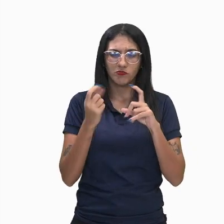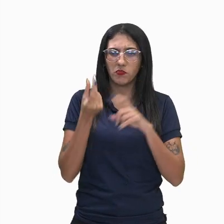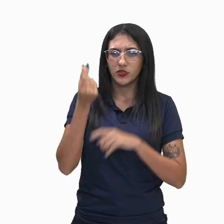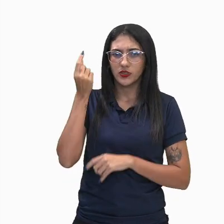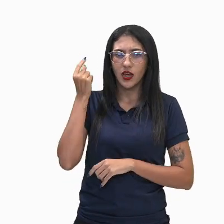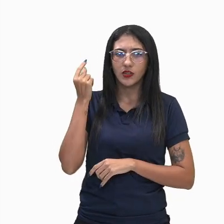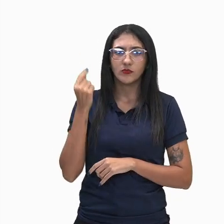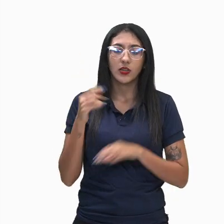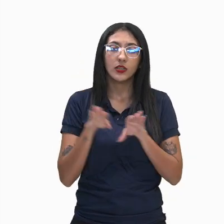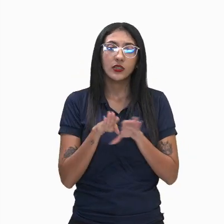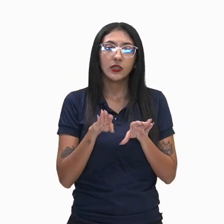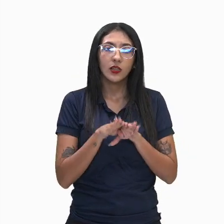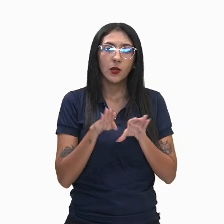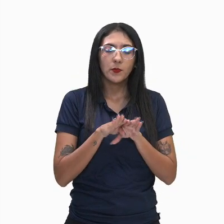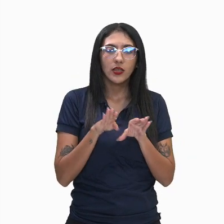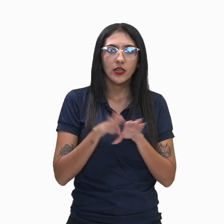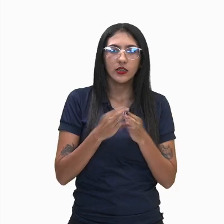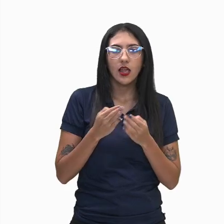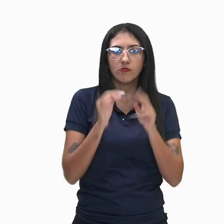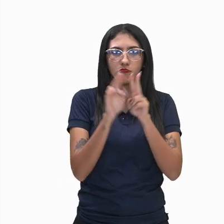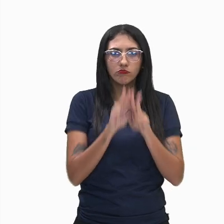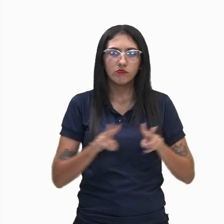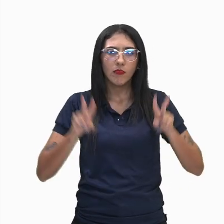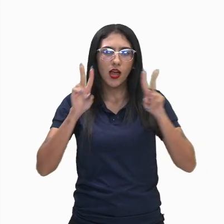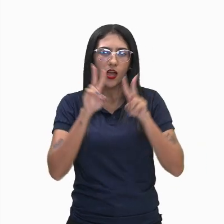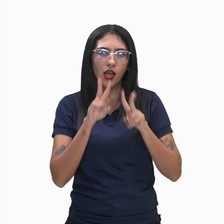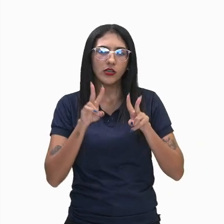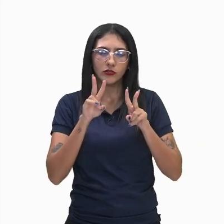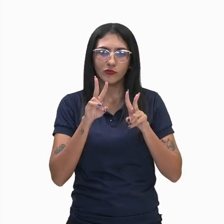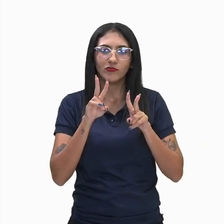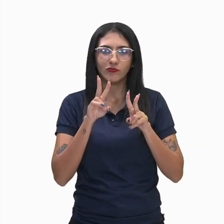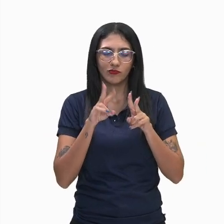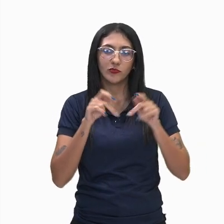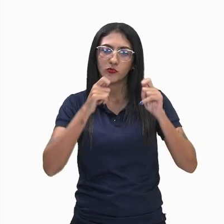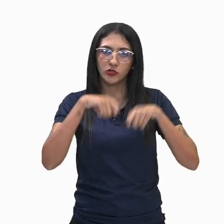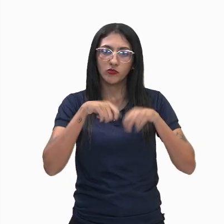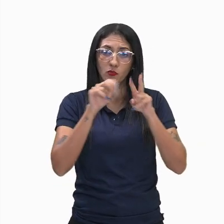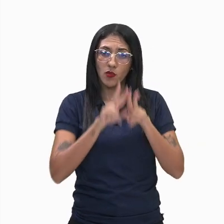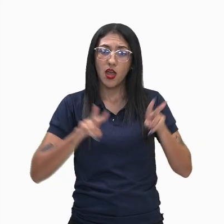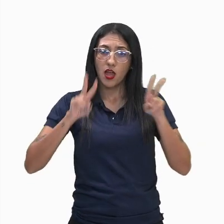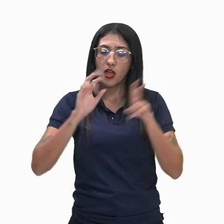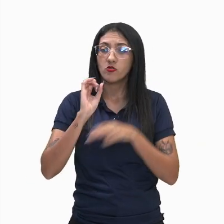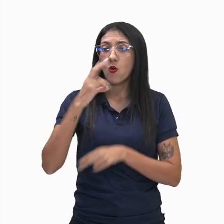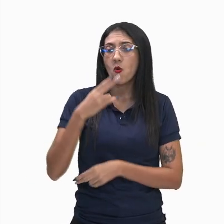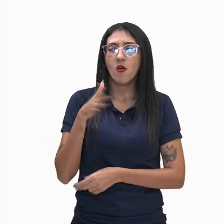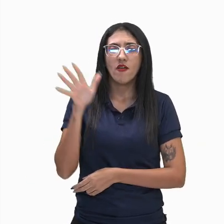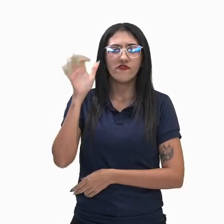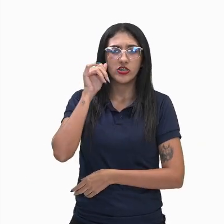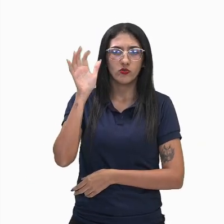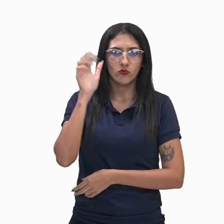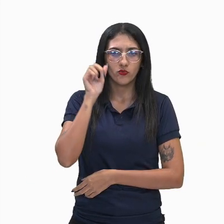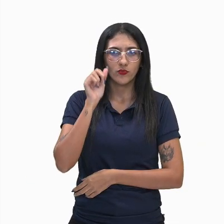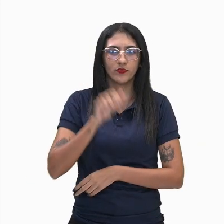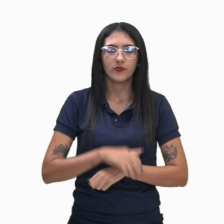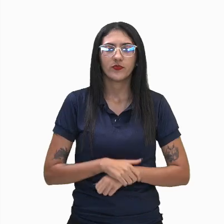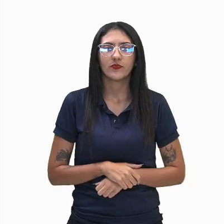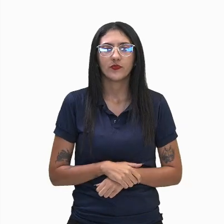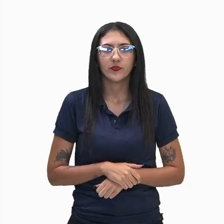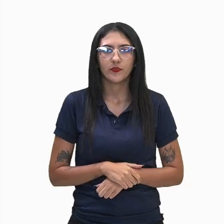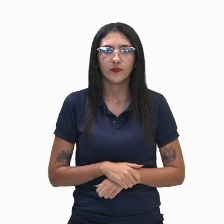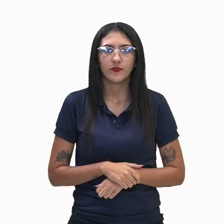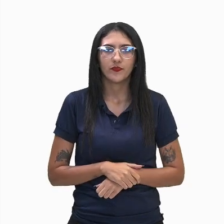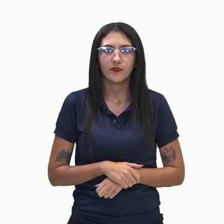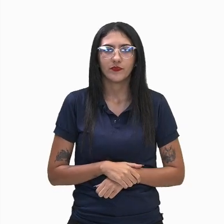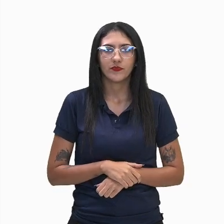e também as fontes audiovisuais, que são os registros em áudio e vídeo. Além dos tipos